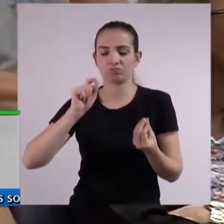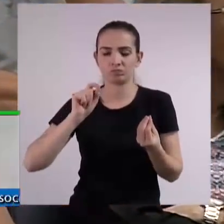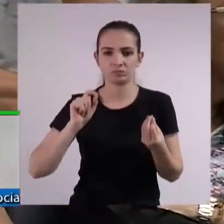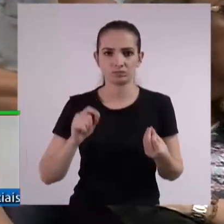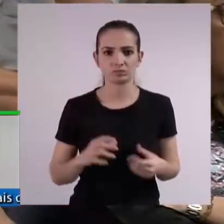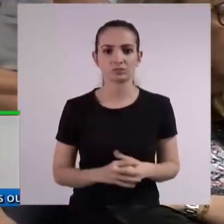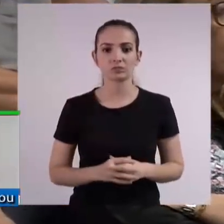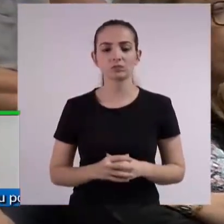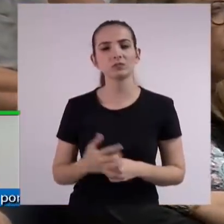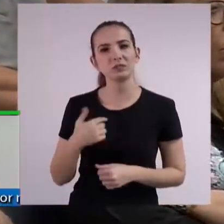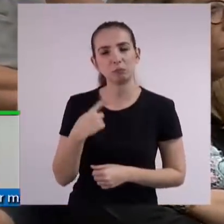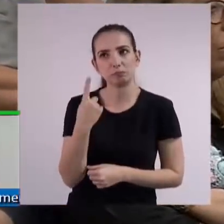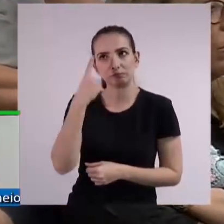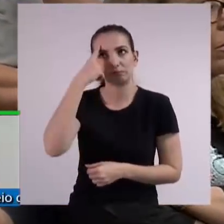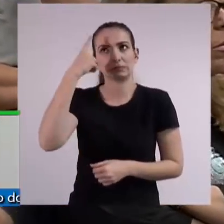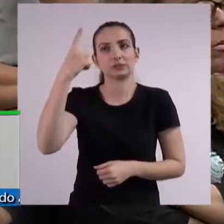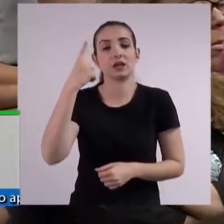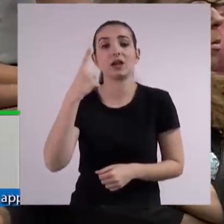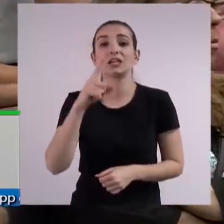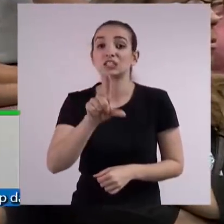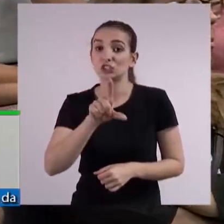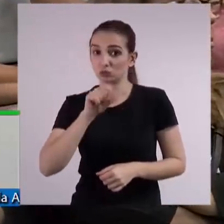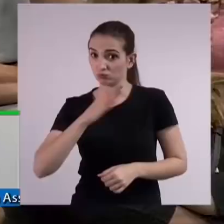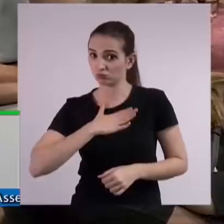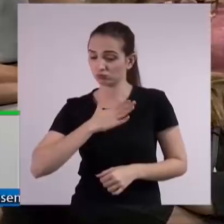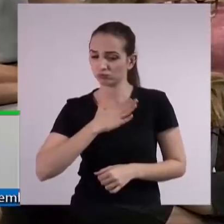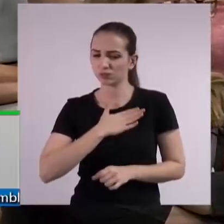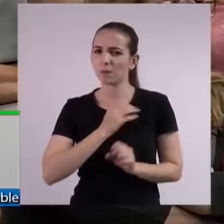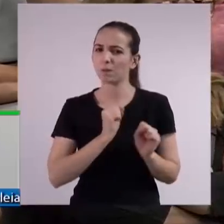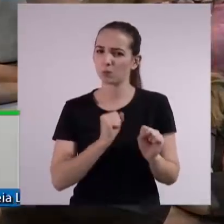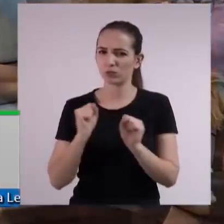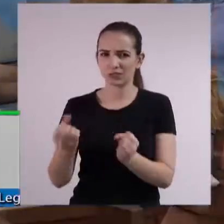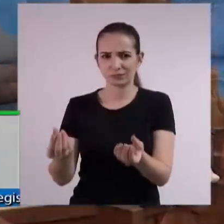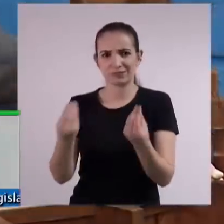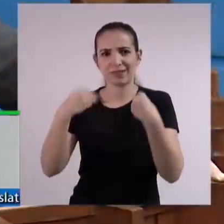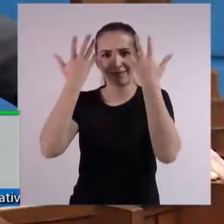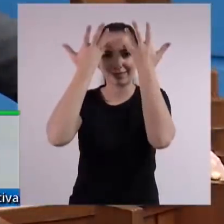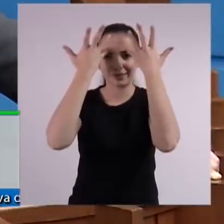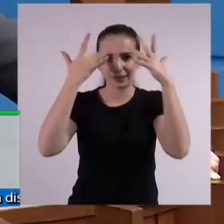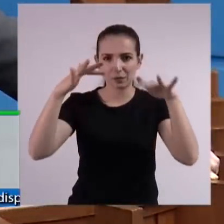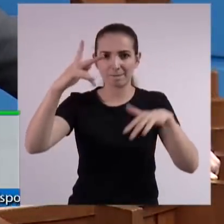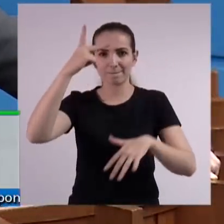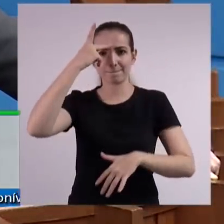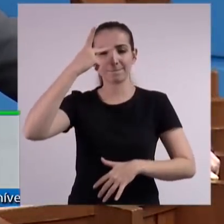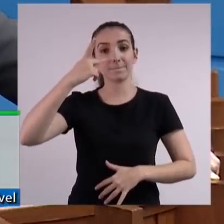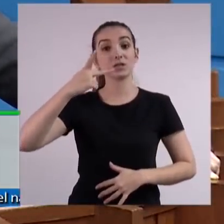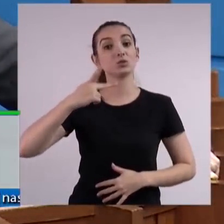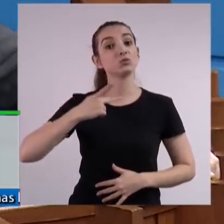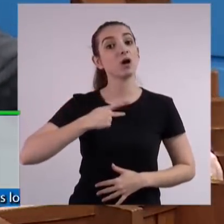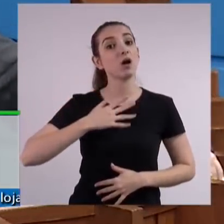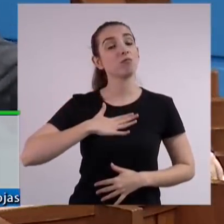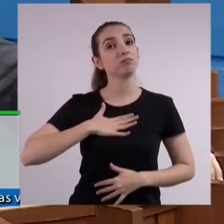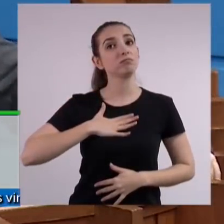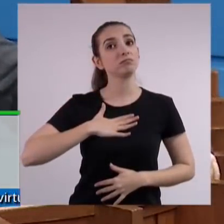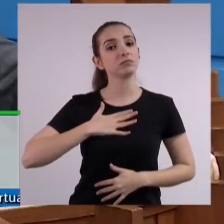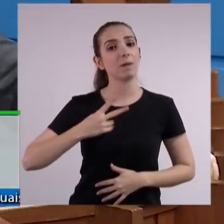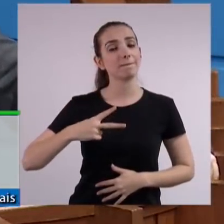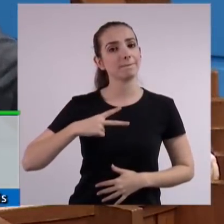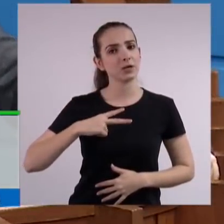Que ela pudesse, pelo menos, me dar a tranquilidade pessoal de